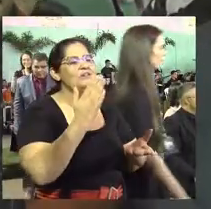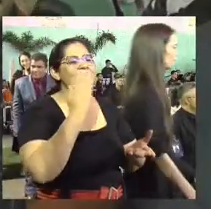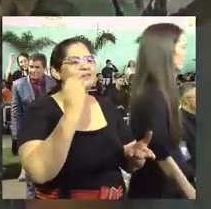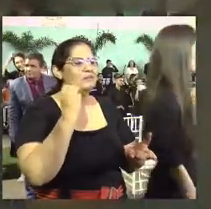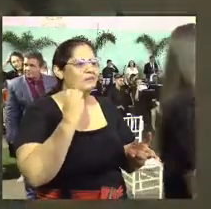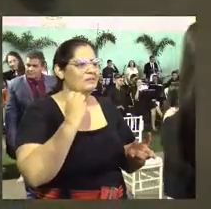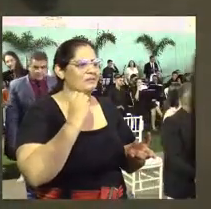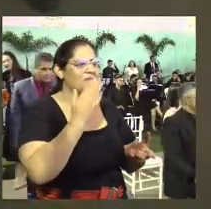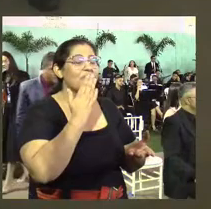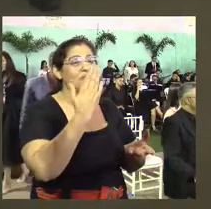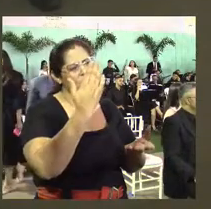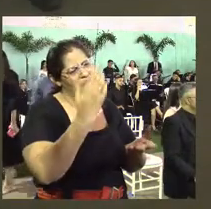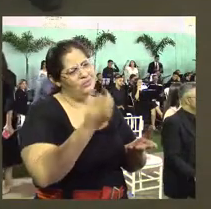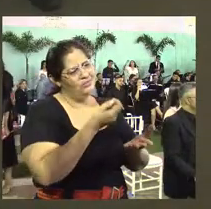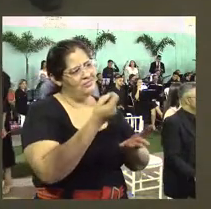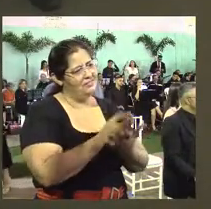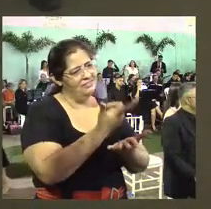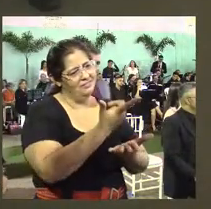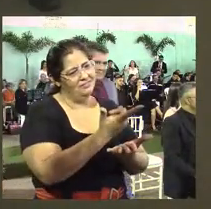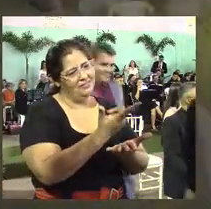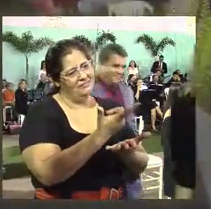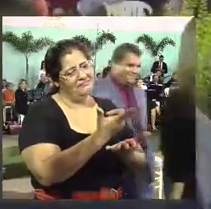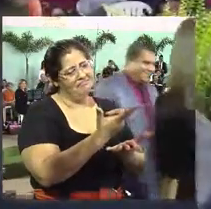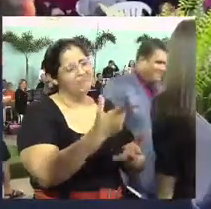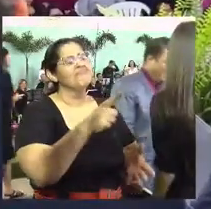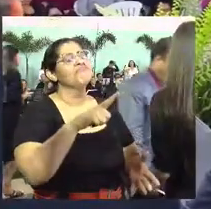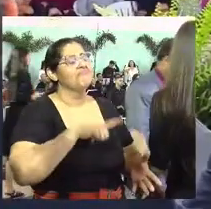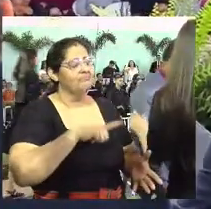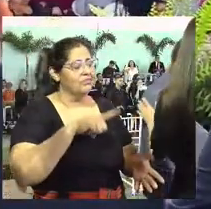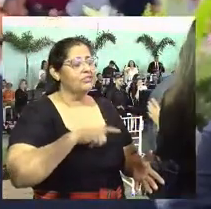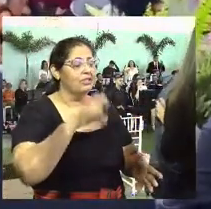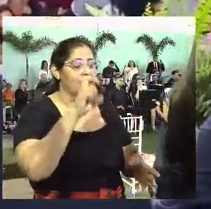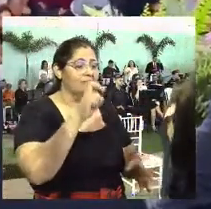tudo que nós tínhamos era r$ 5,00